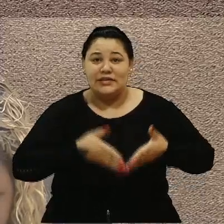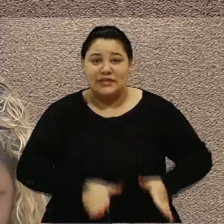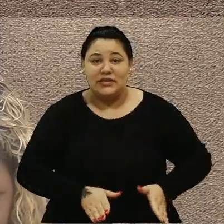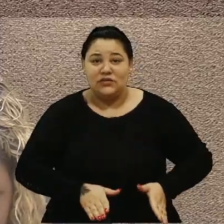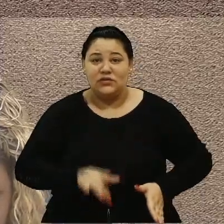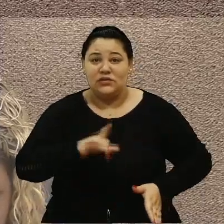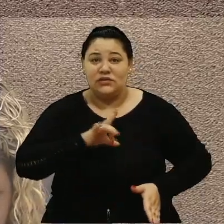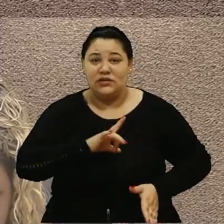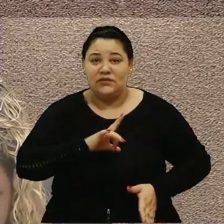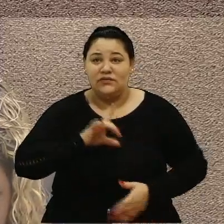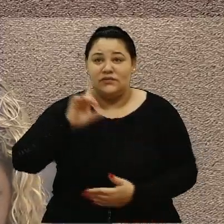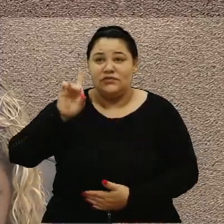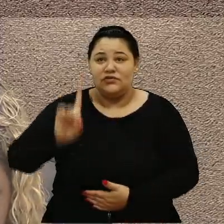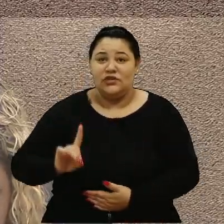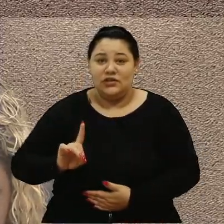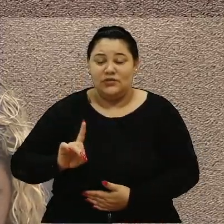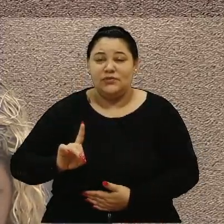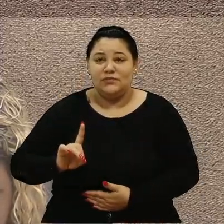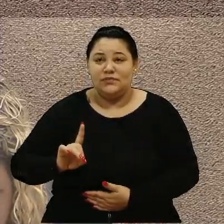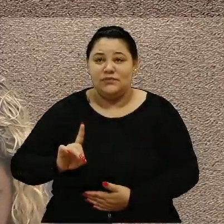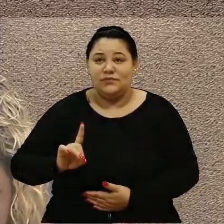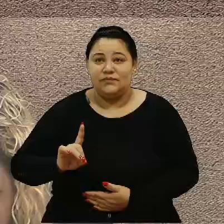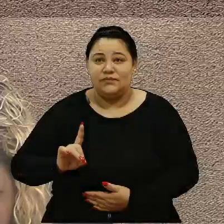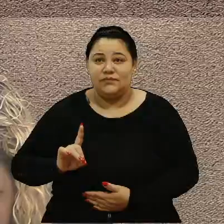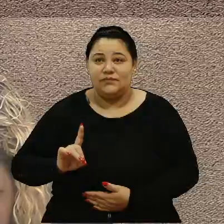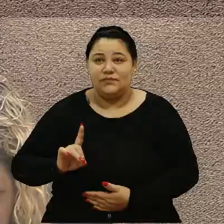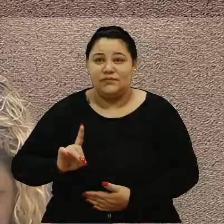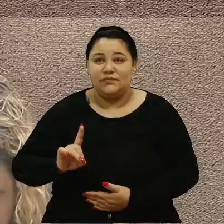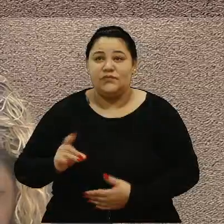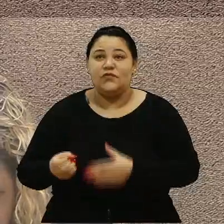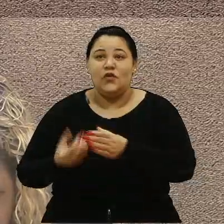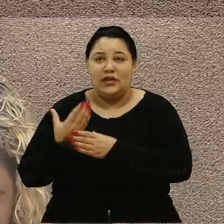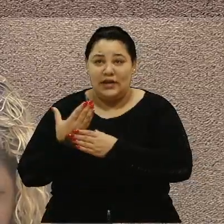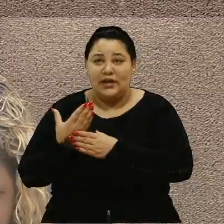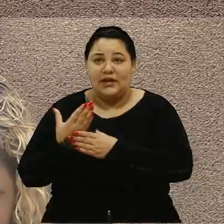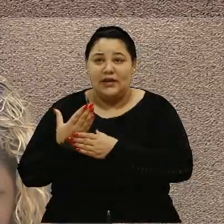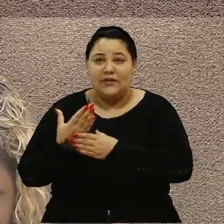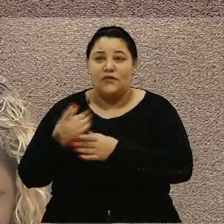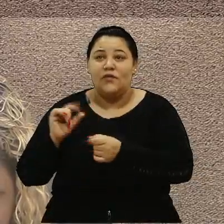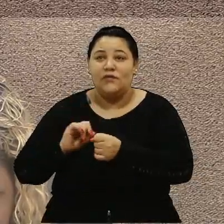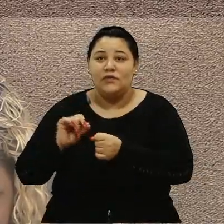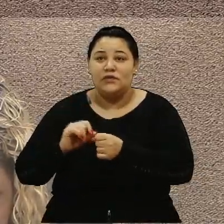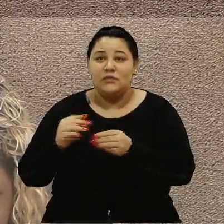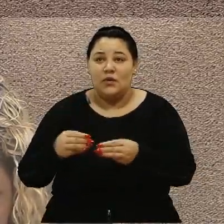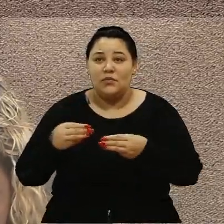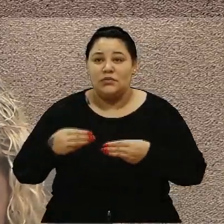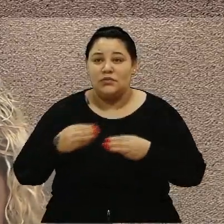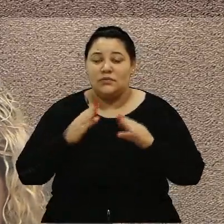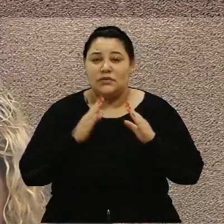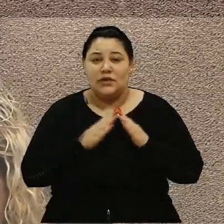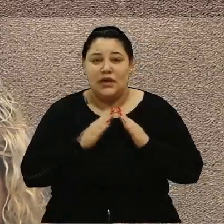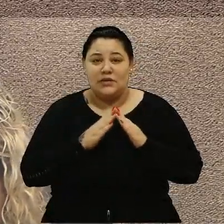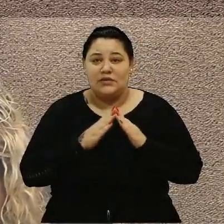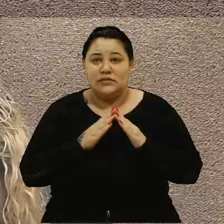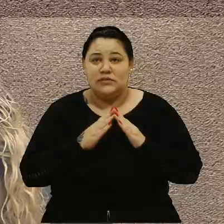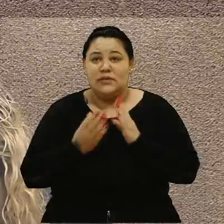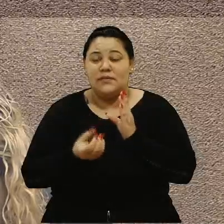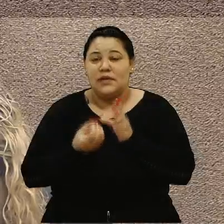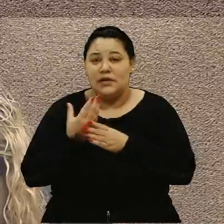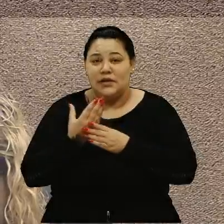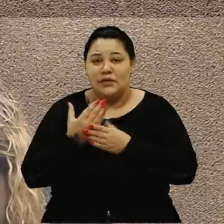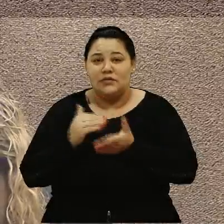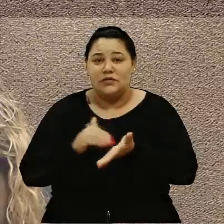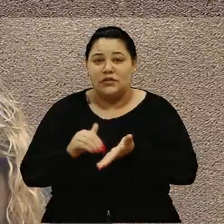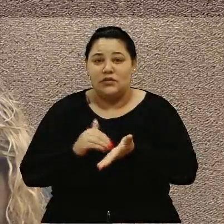seu direito de ser cidadão. Vou trazer uma moção para essa casa para que se crie um escritório como